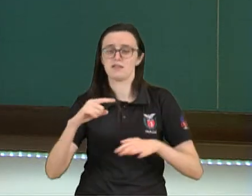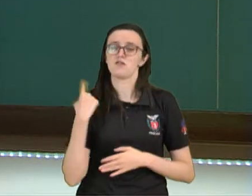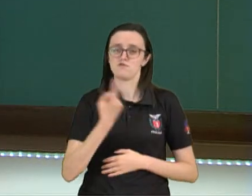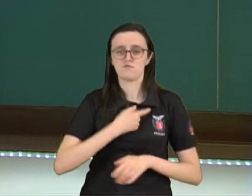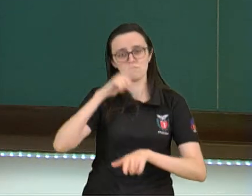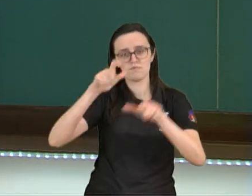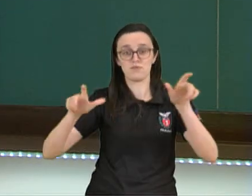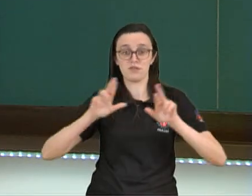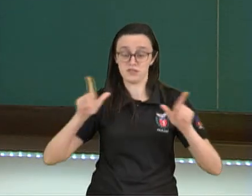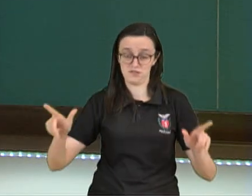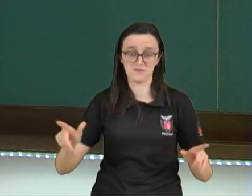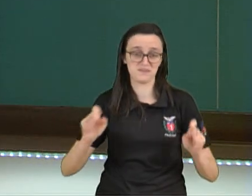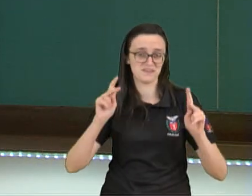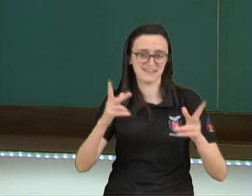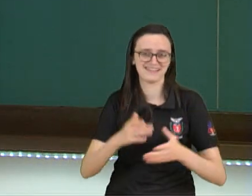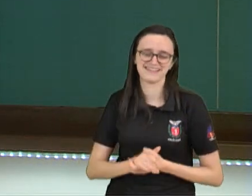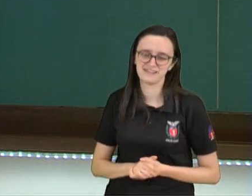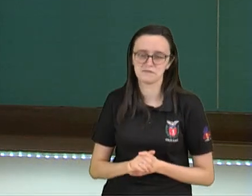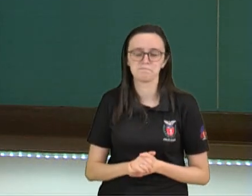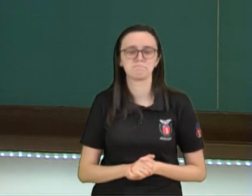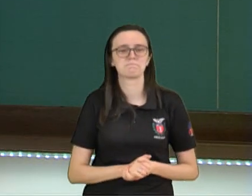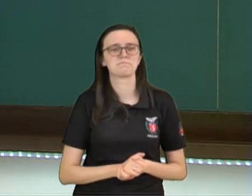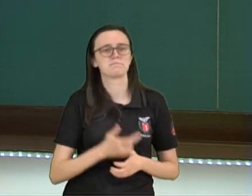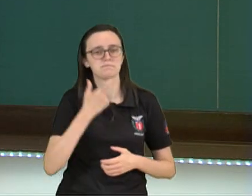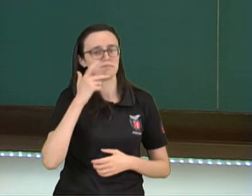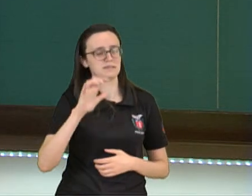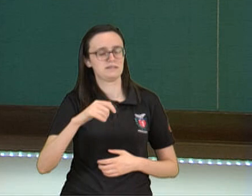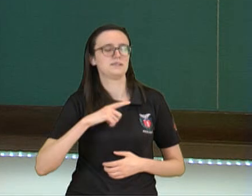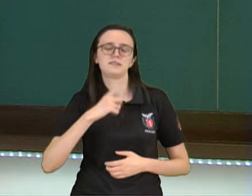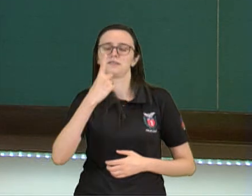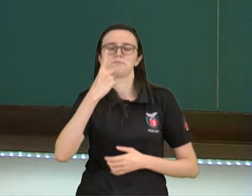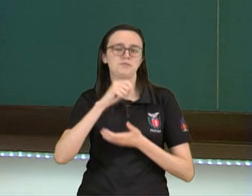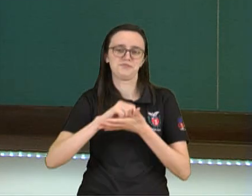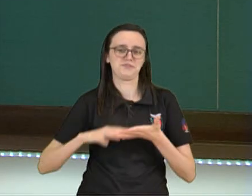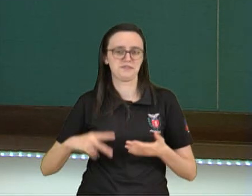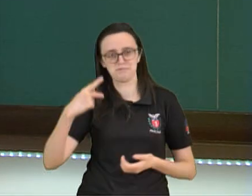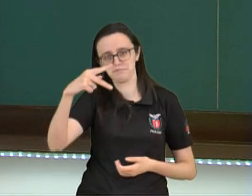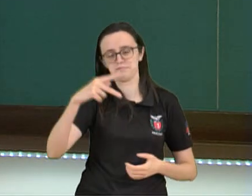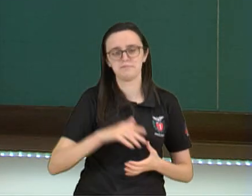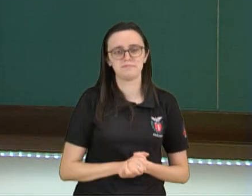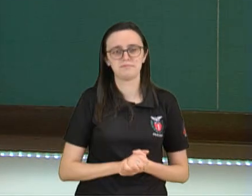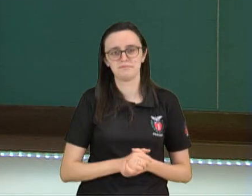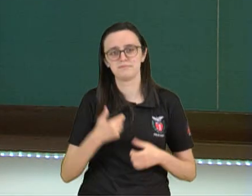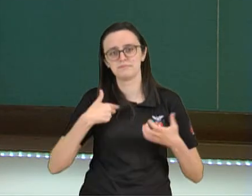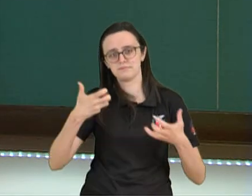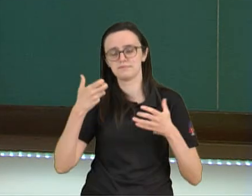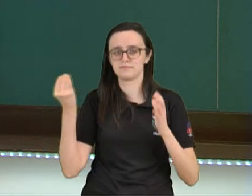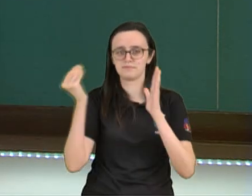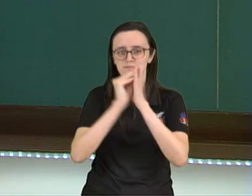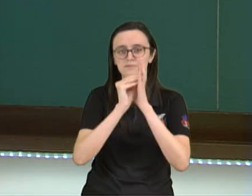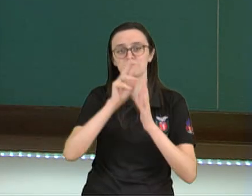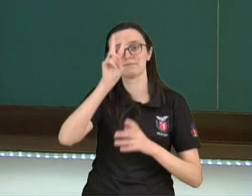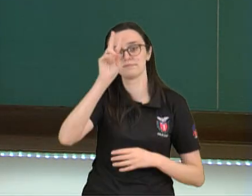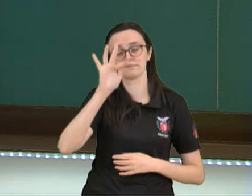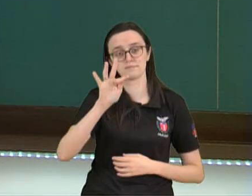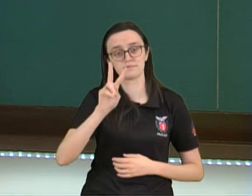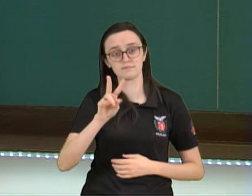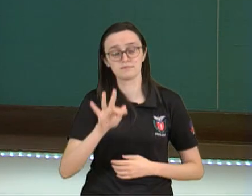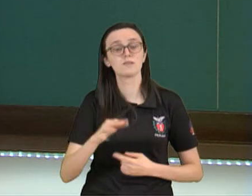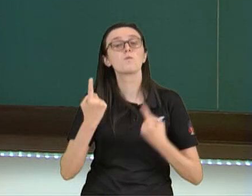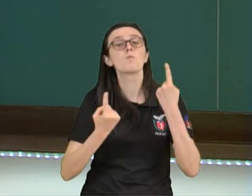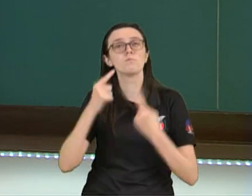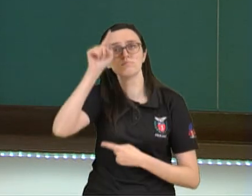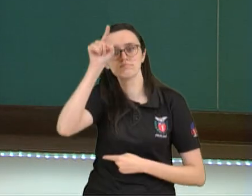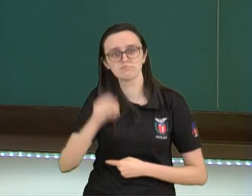indivíduos diferentes, ok? Então, falando nisso, eu tenho um exercício para você aqui. Eu quero que você marque verdadeiro ou falso em cada uma